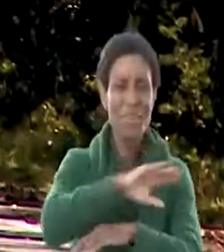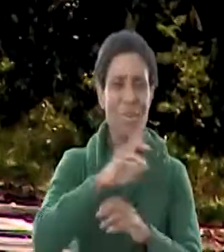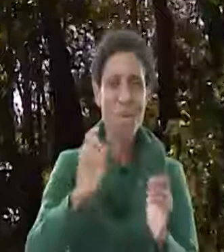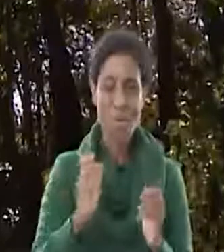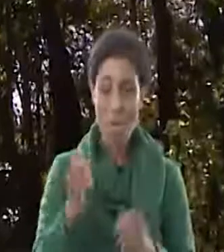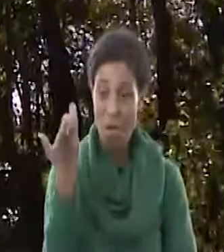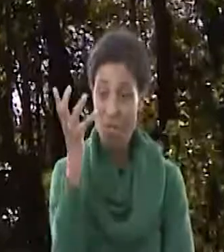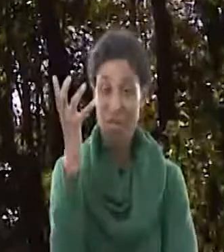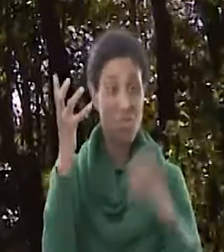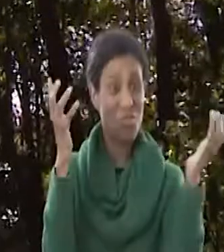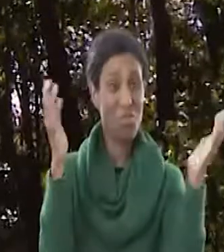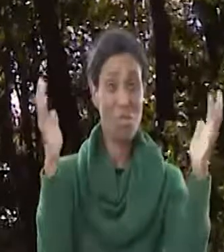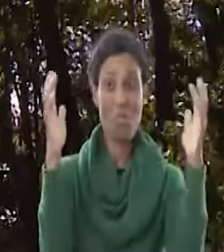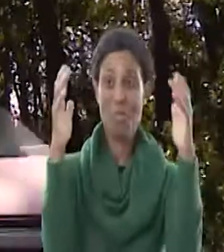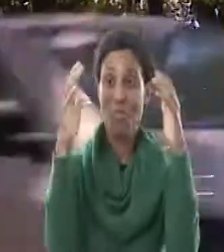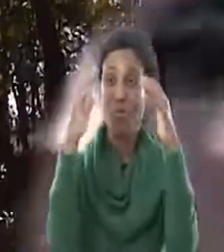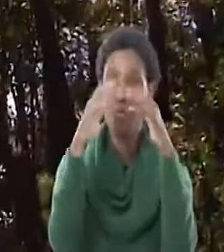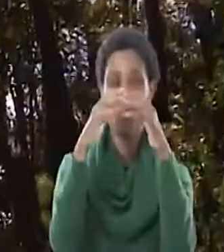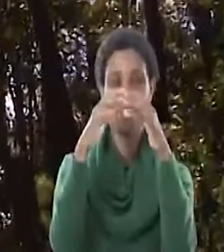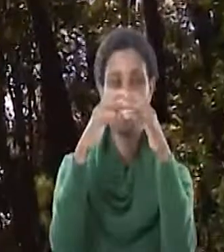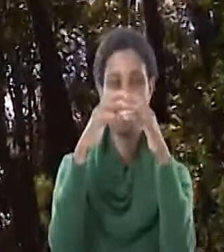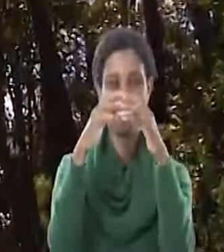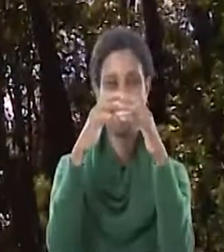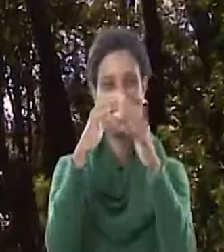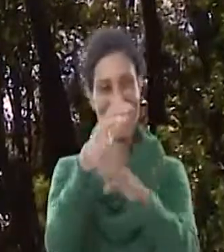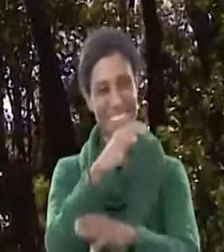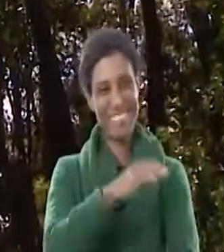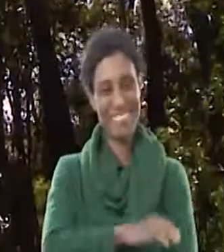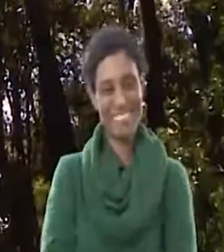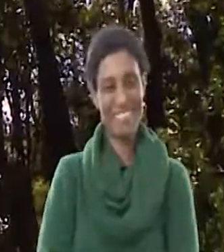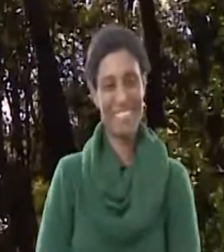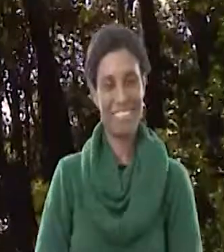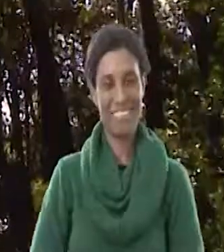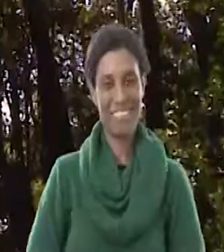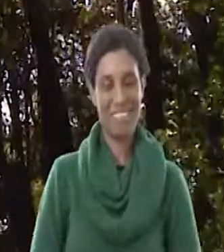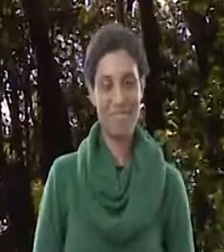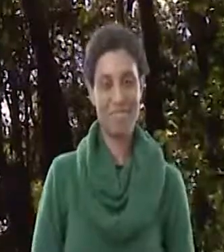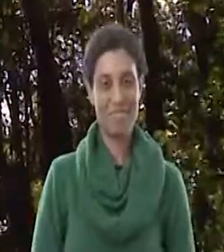paisagem única ao longo deste trecho da rodovia.